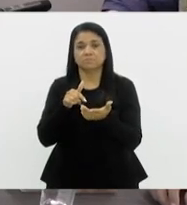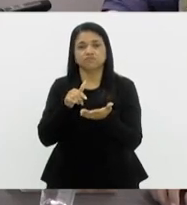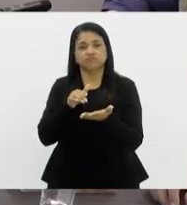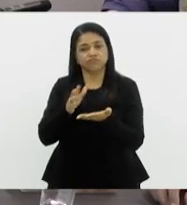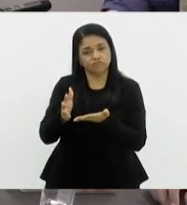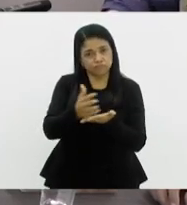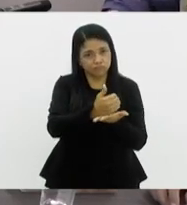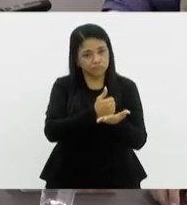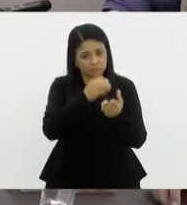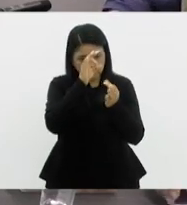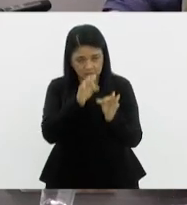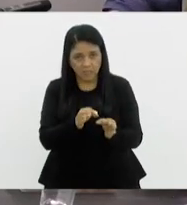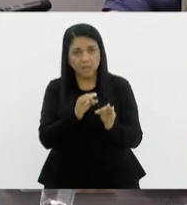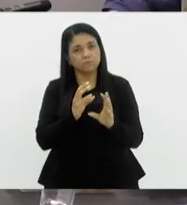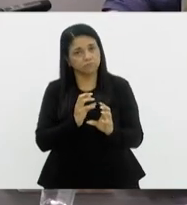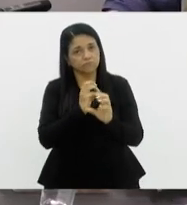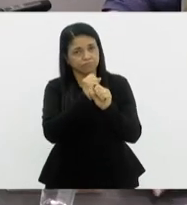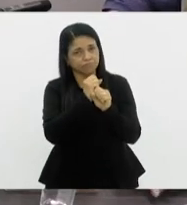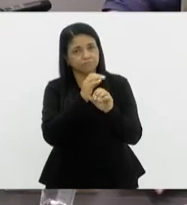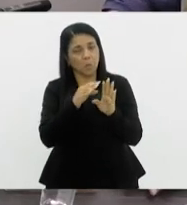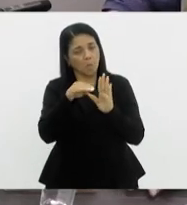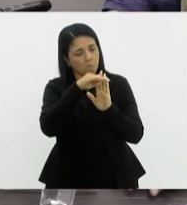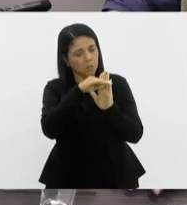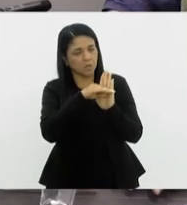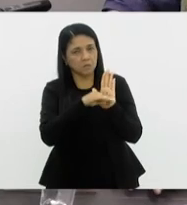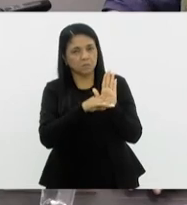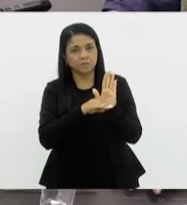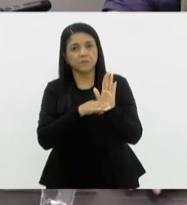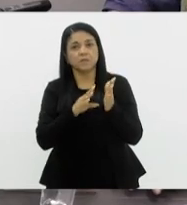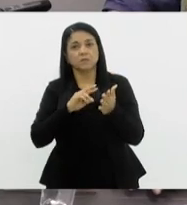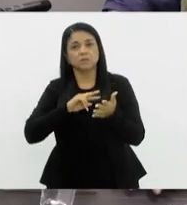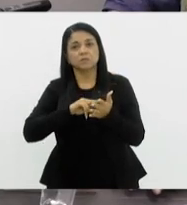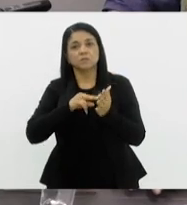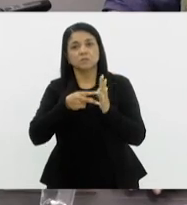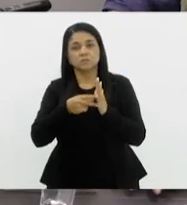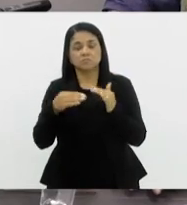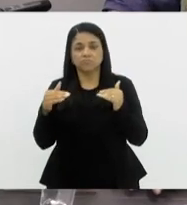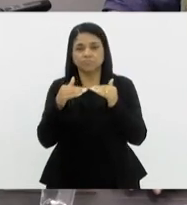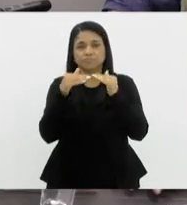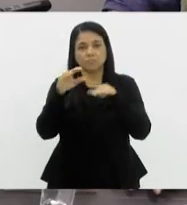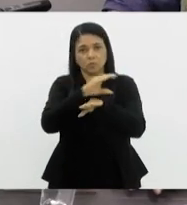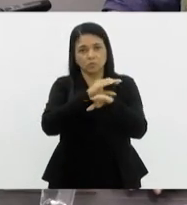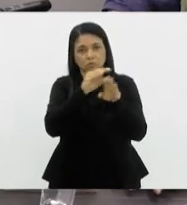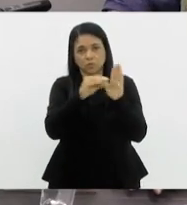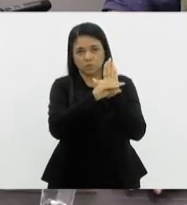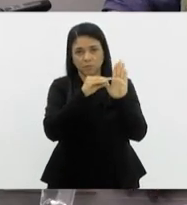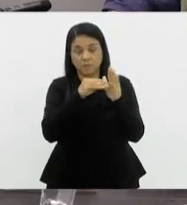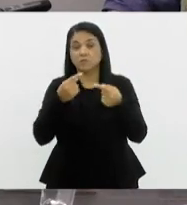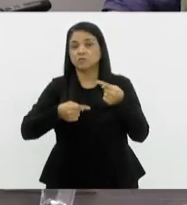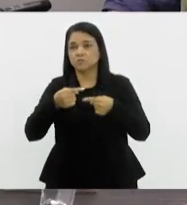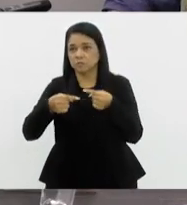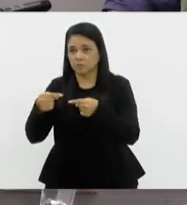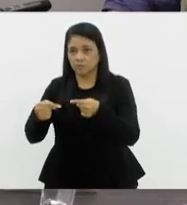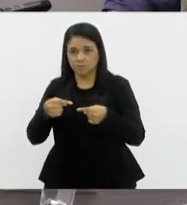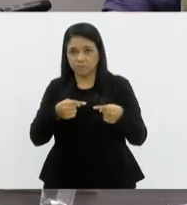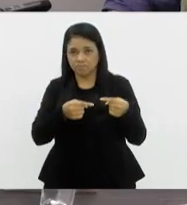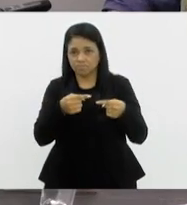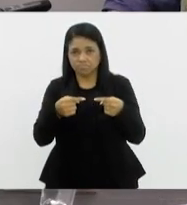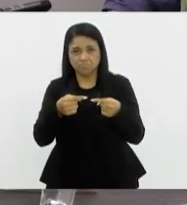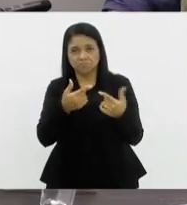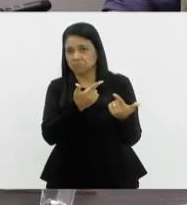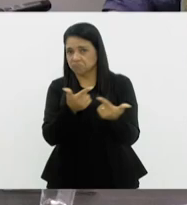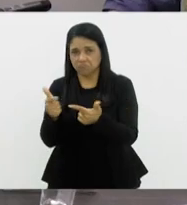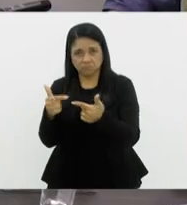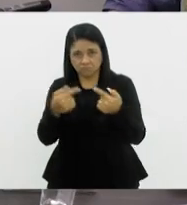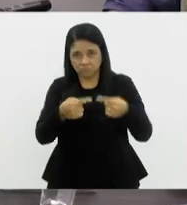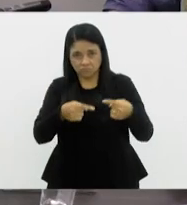fez correto. É um programa. Então, é nesse sentido, parecia pela constitucionalidade com emenda, em discussão. Não havendo quem